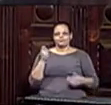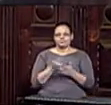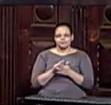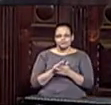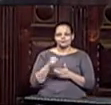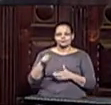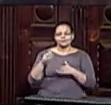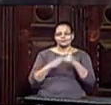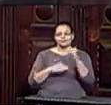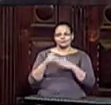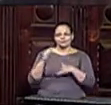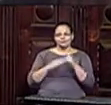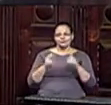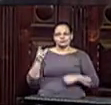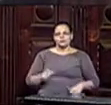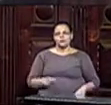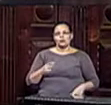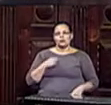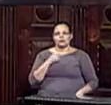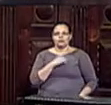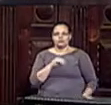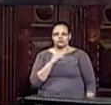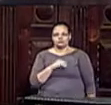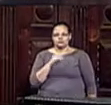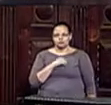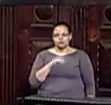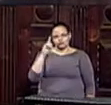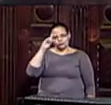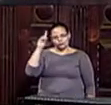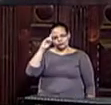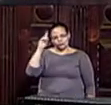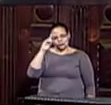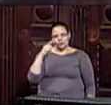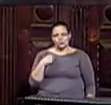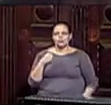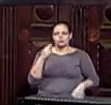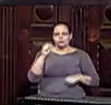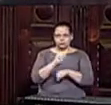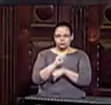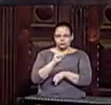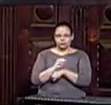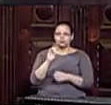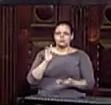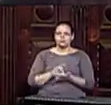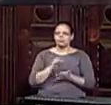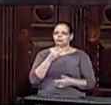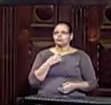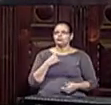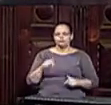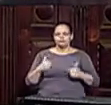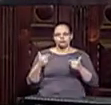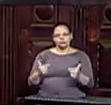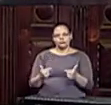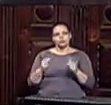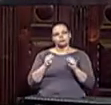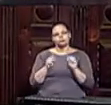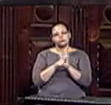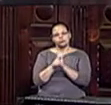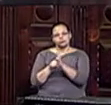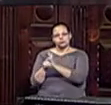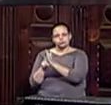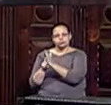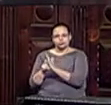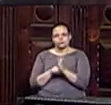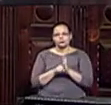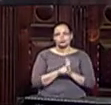esses profissionais. Então, eu espero verdadeiramente que essas iniciativas e que essas sugestões possam ser examinadas,